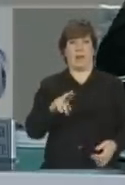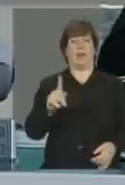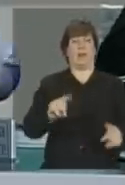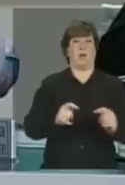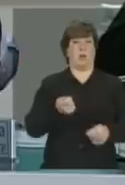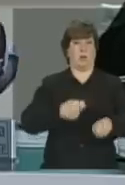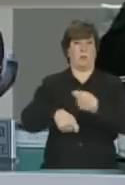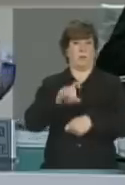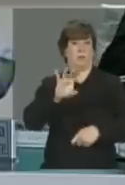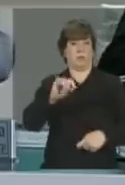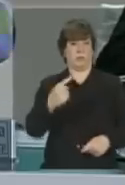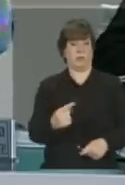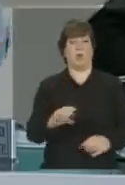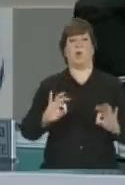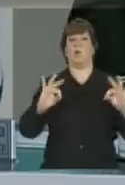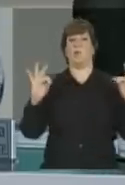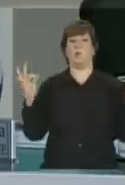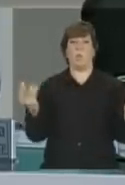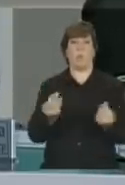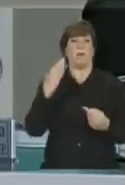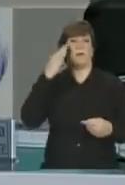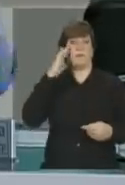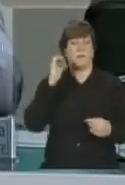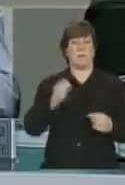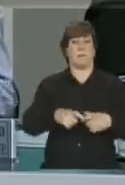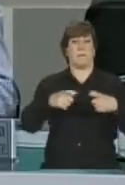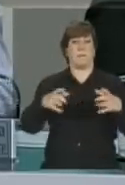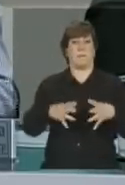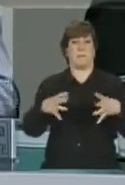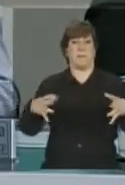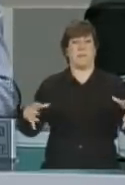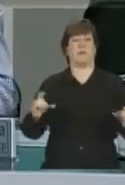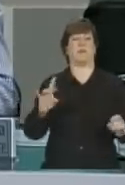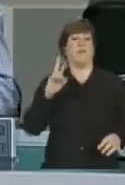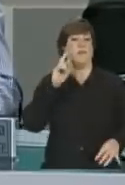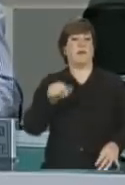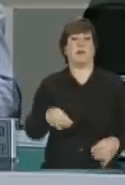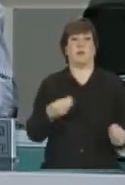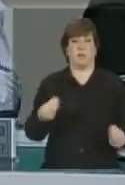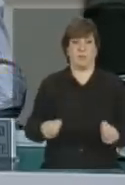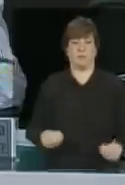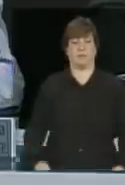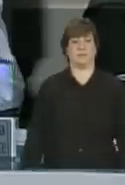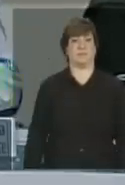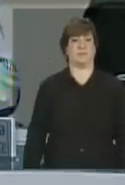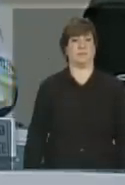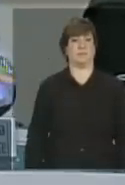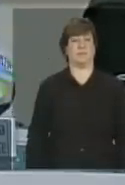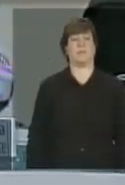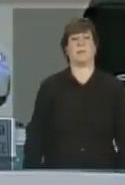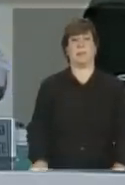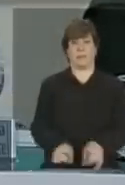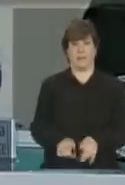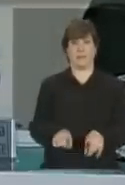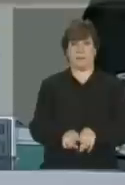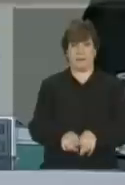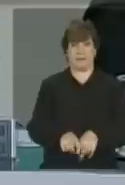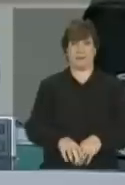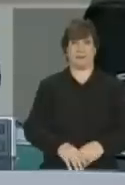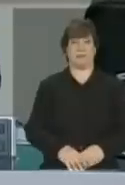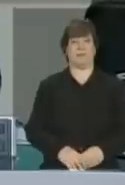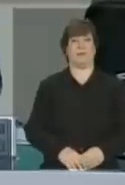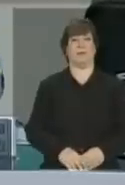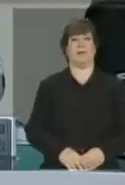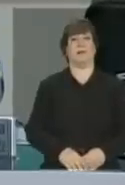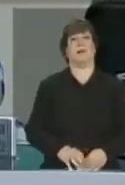dissociado de toda uma visão mais ampla de economia e só olhando a questão do crescimento. Tá? Além disso,